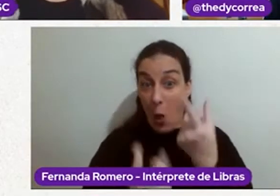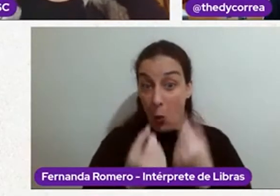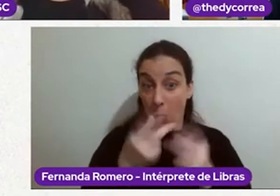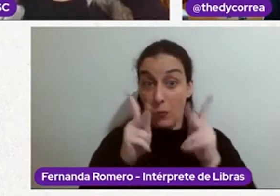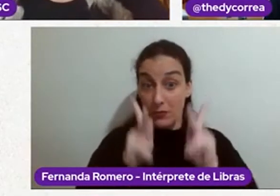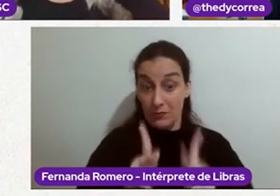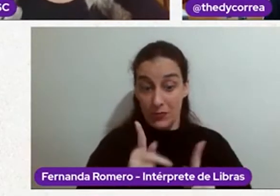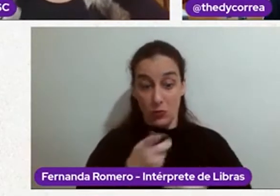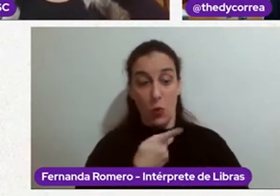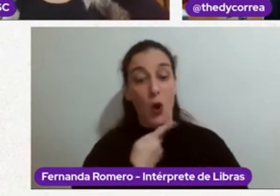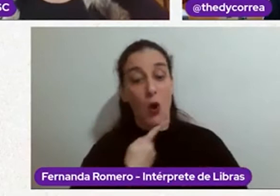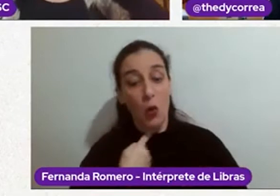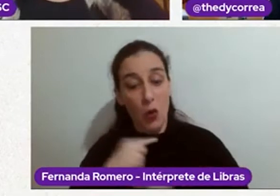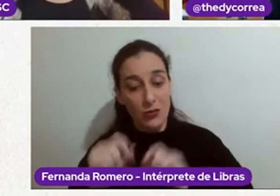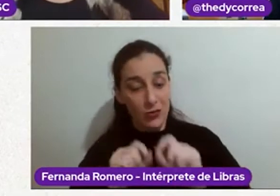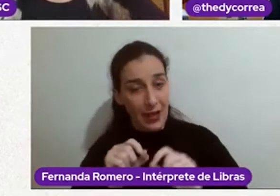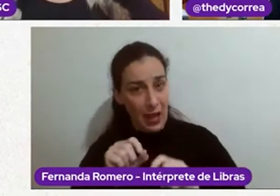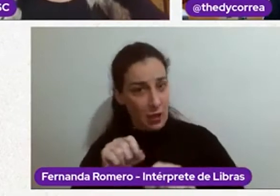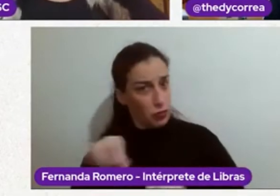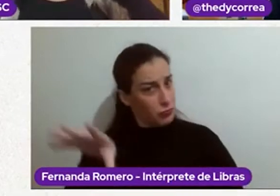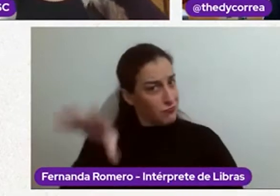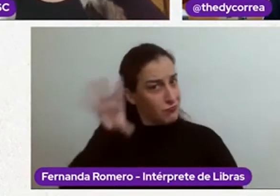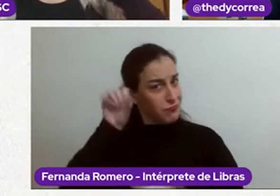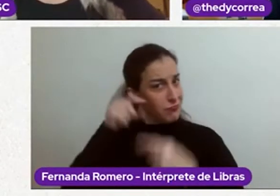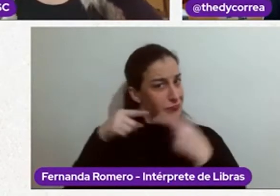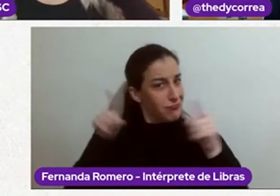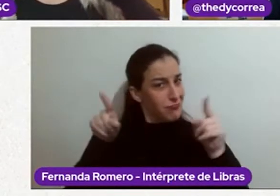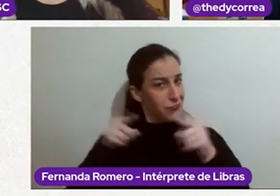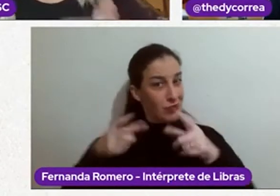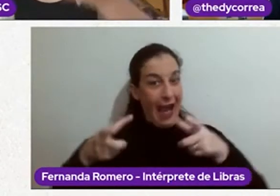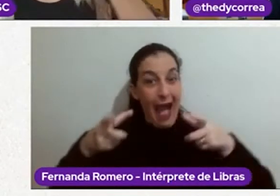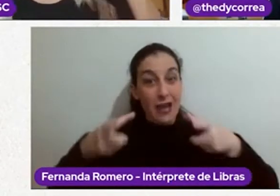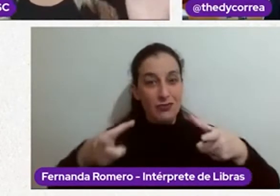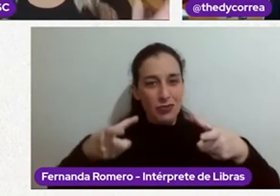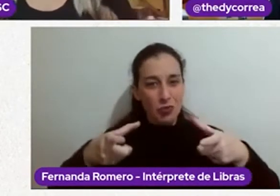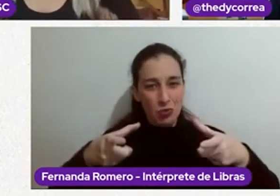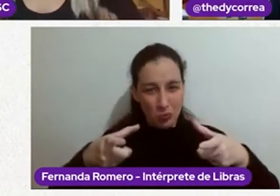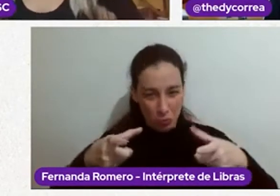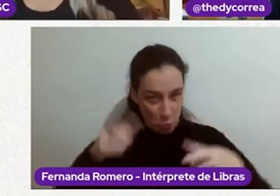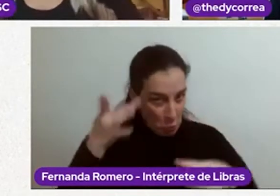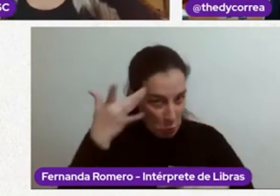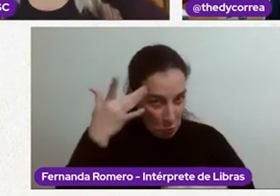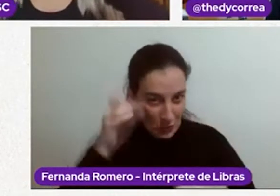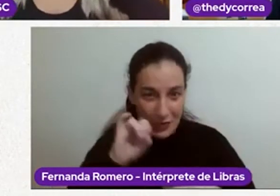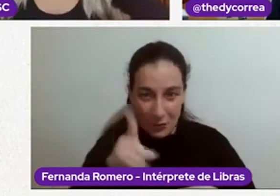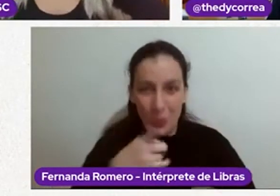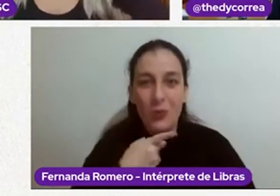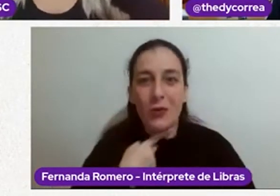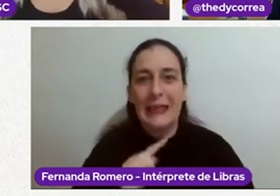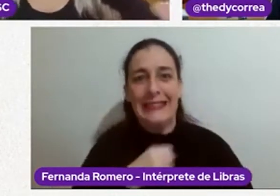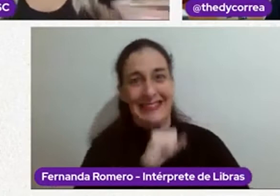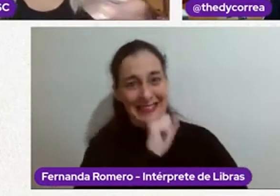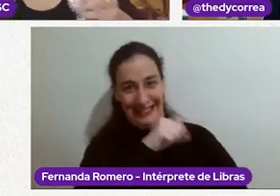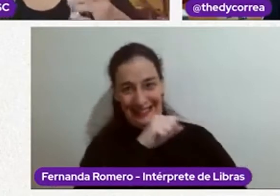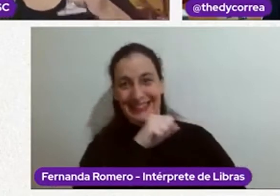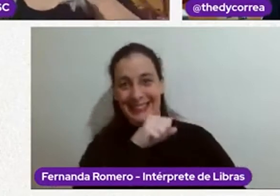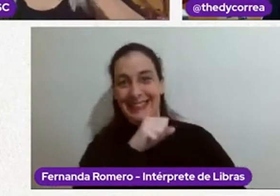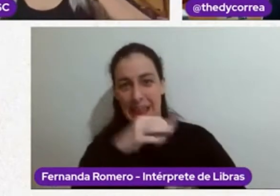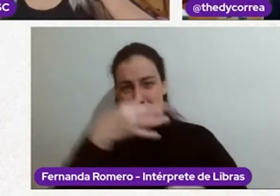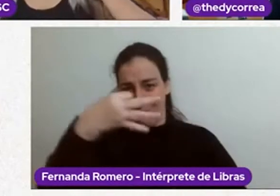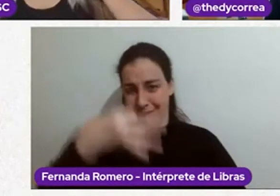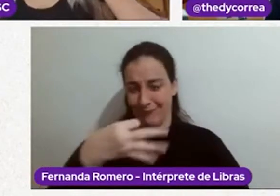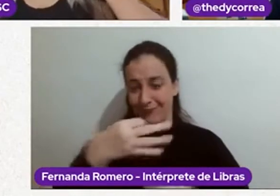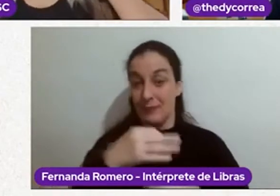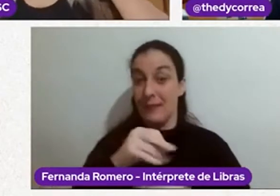gosta muito de escutar música em vinil. Não sei Sem se tu dúvida. também gosta. Sim, sem dúvida.